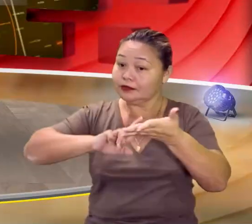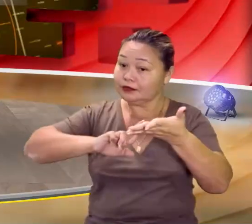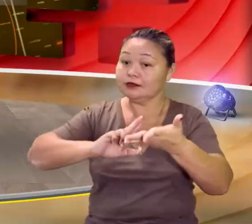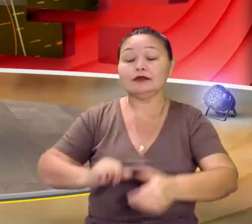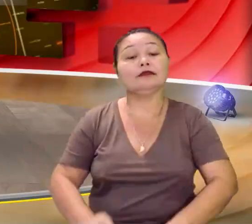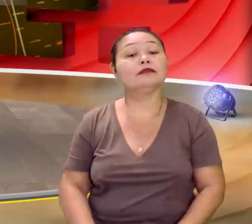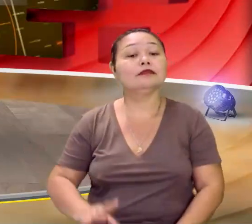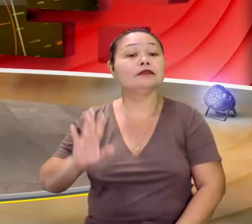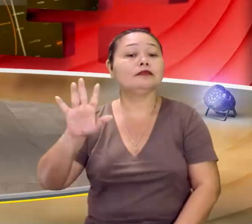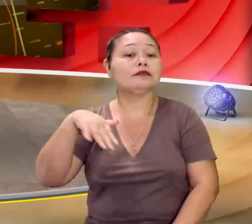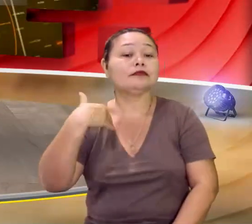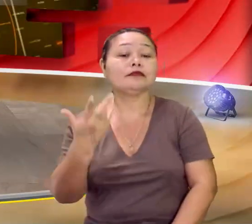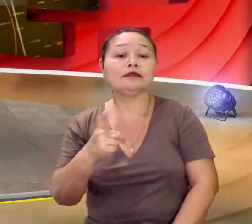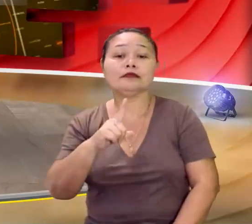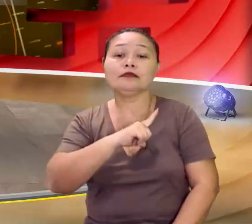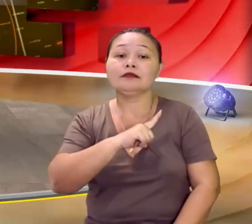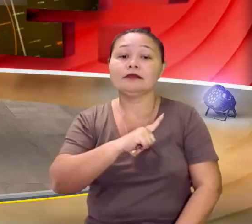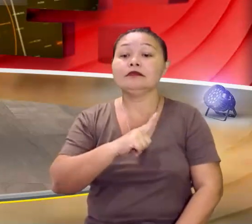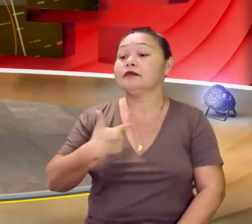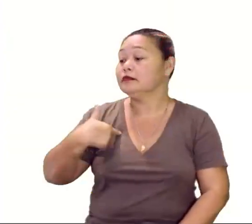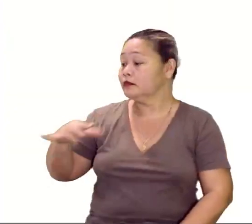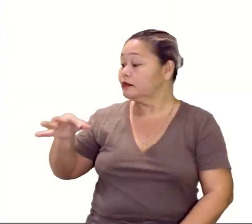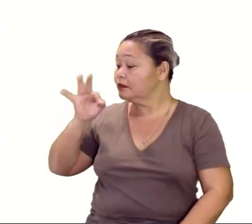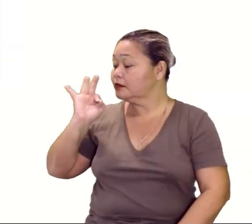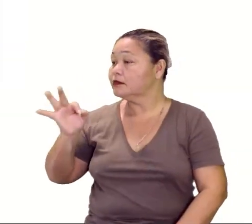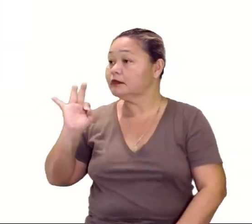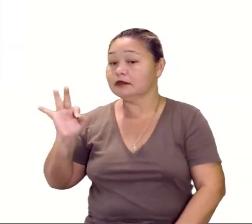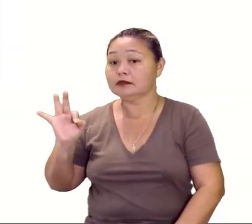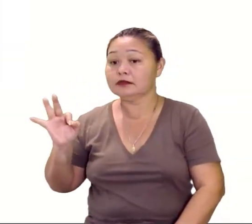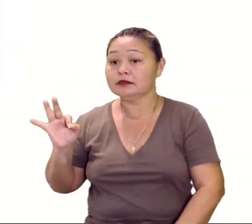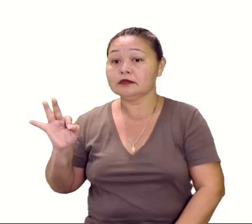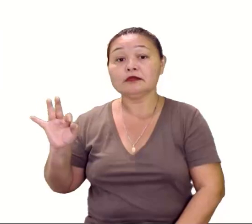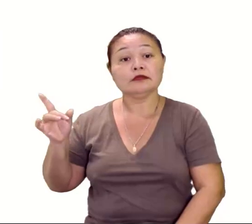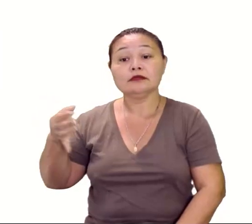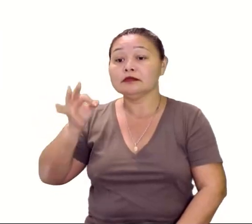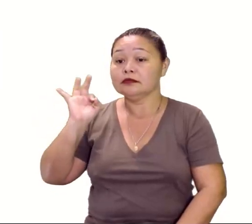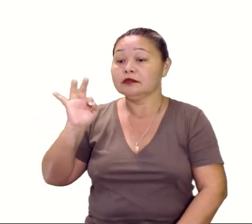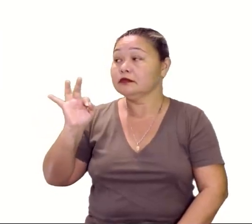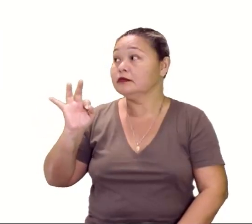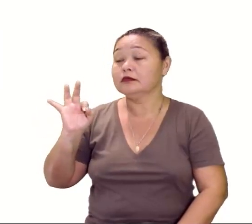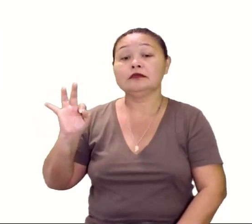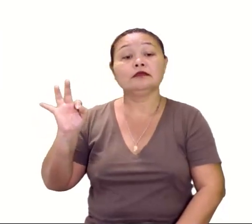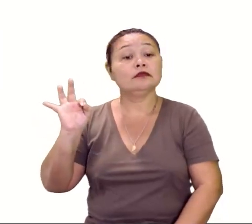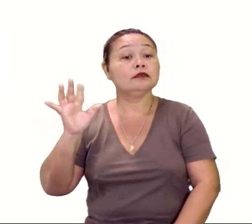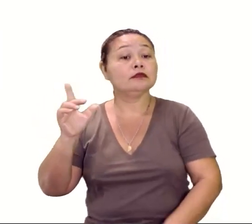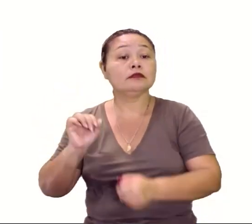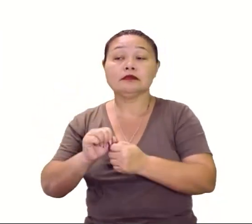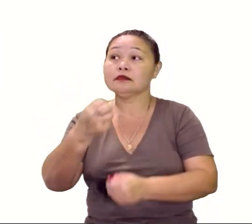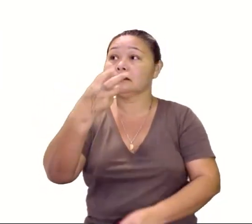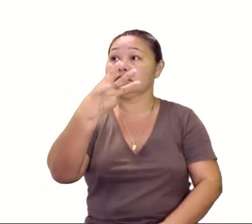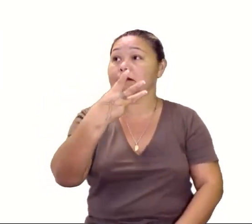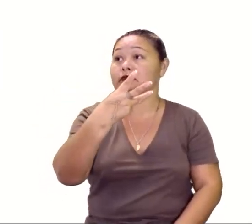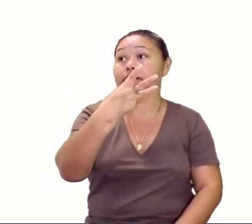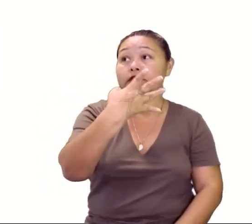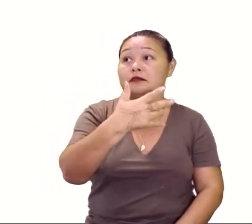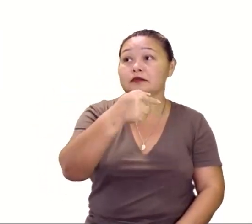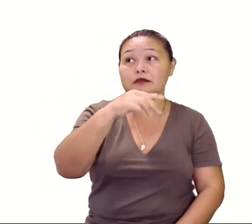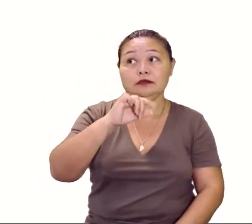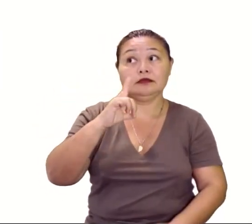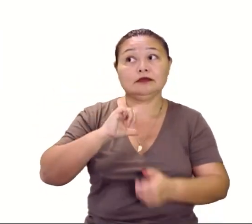lá. Então, quando a gente tem café e milho, vamos lá? Vamos aqui replicar, né? 470 são os proprietários que plantam